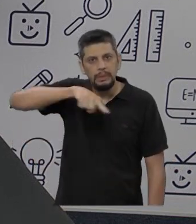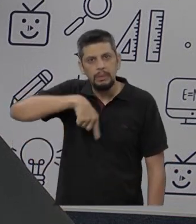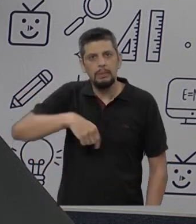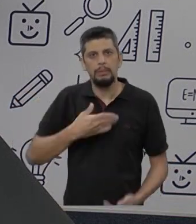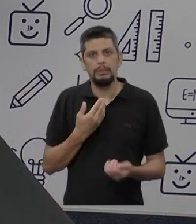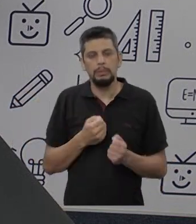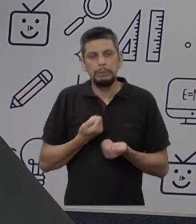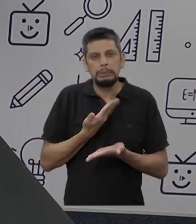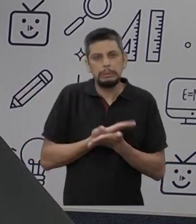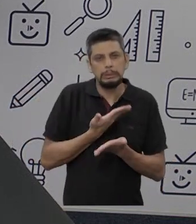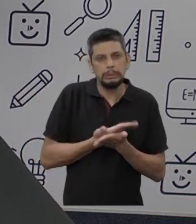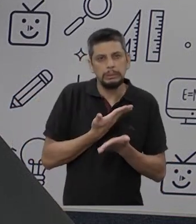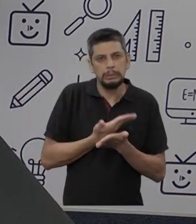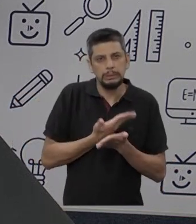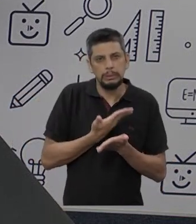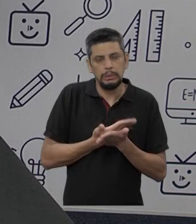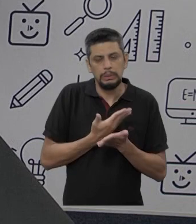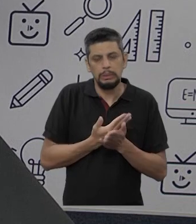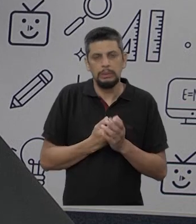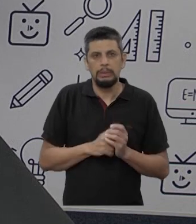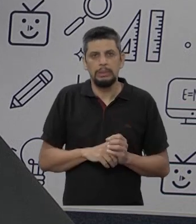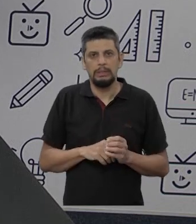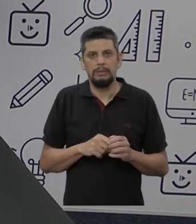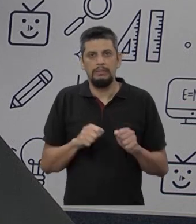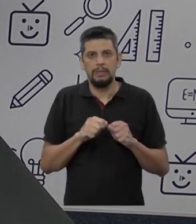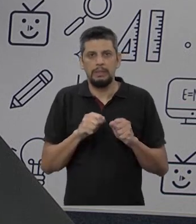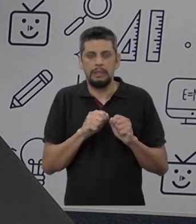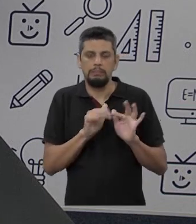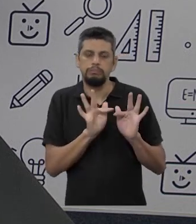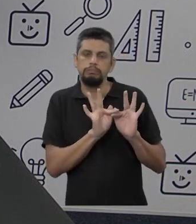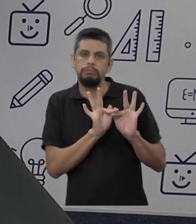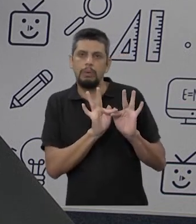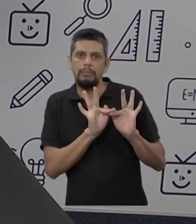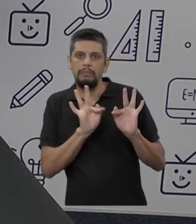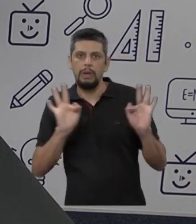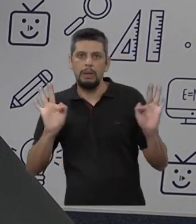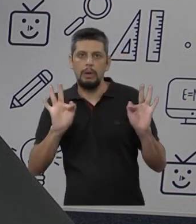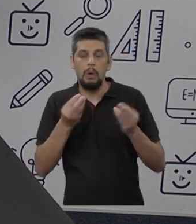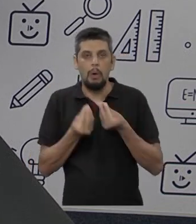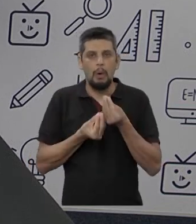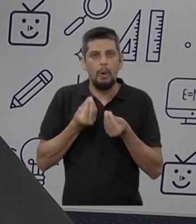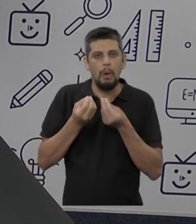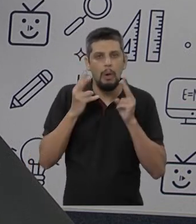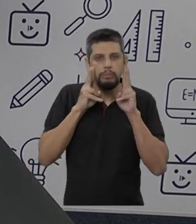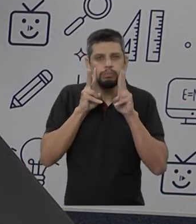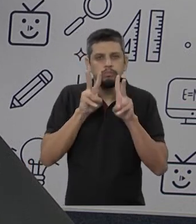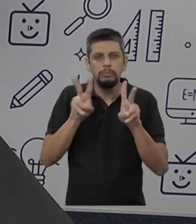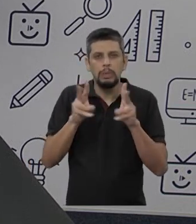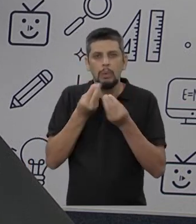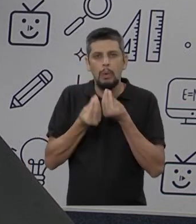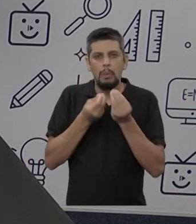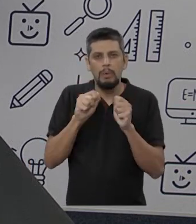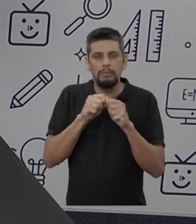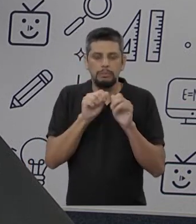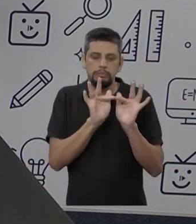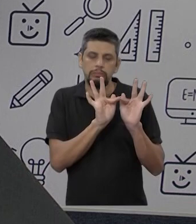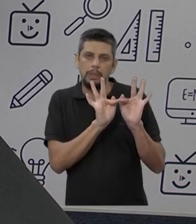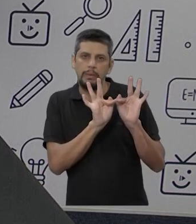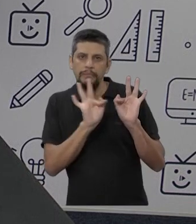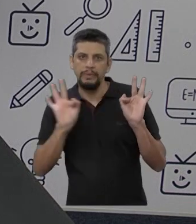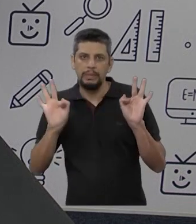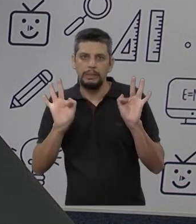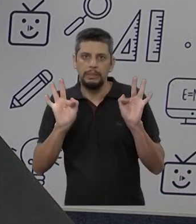nós vamos trabalhar um pouquinho com a construção das frases. Olha como ficou essa frase de acordo com